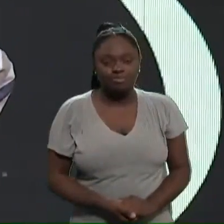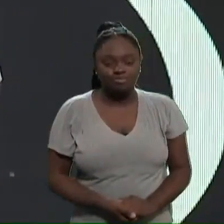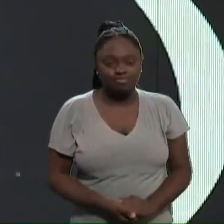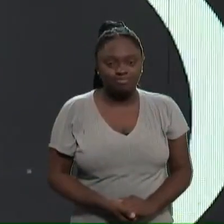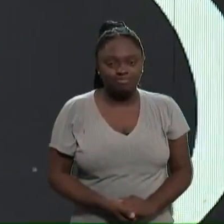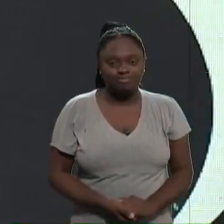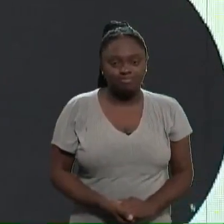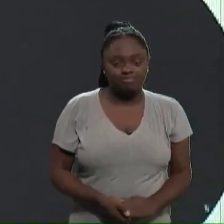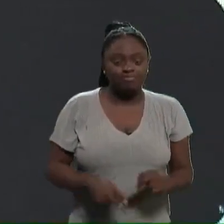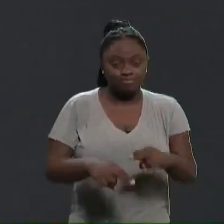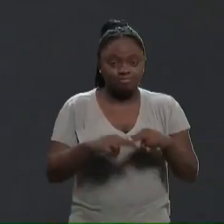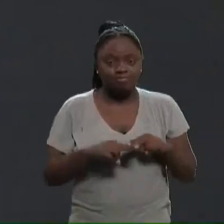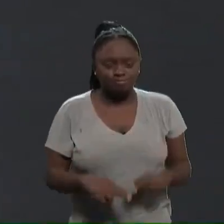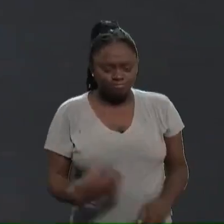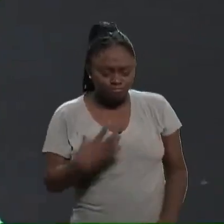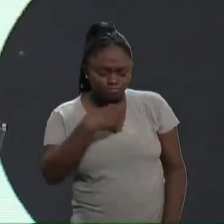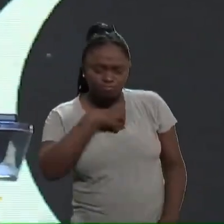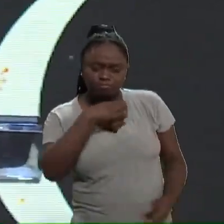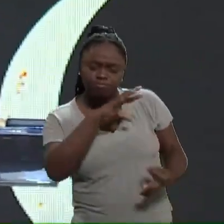Aguça os seus sentidos nessa manhã.